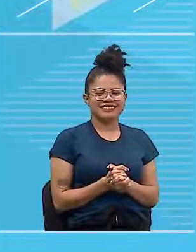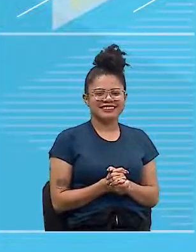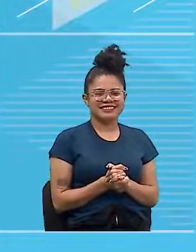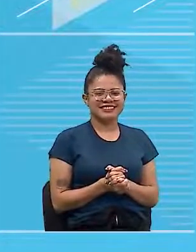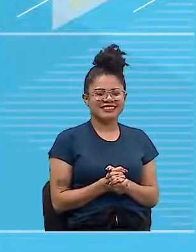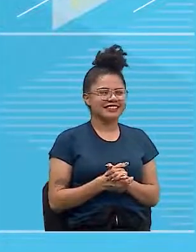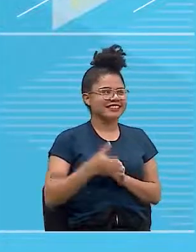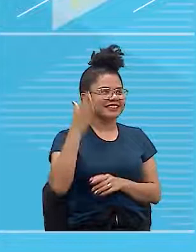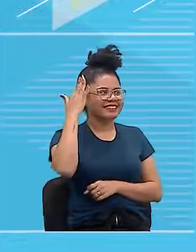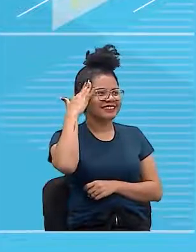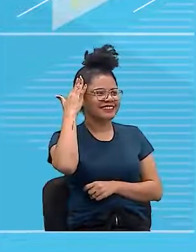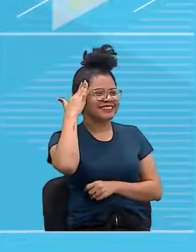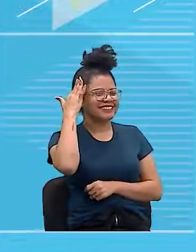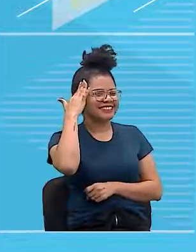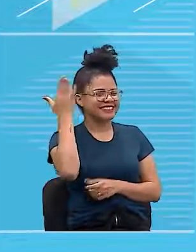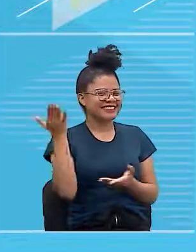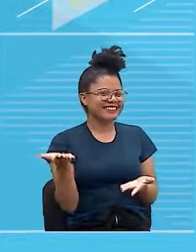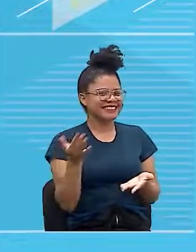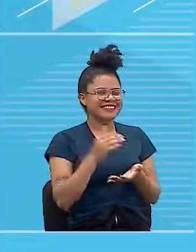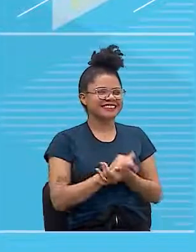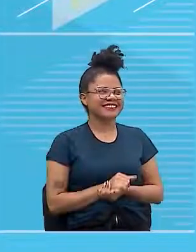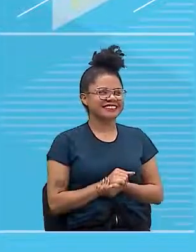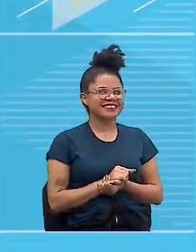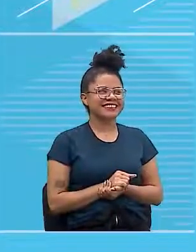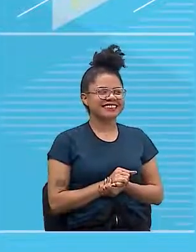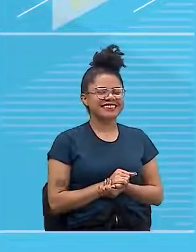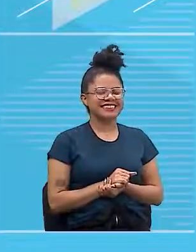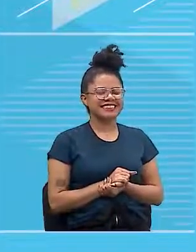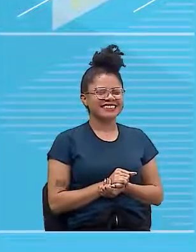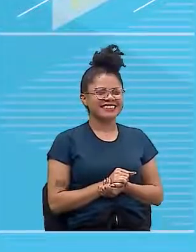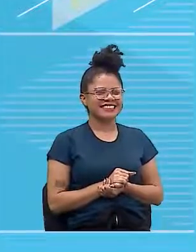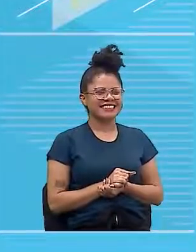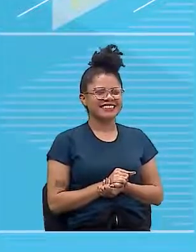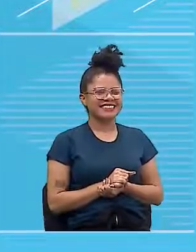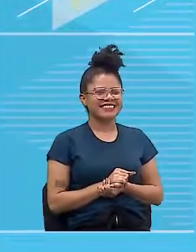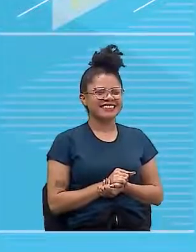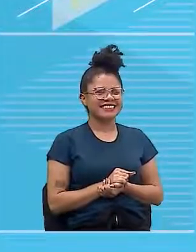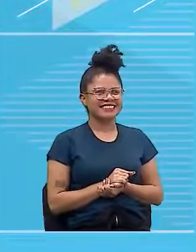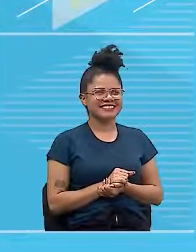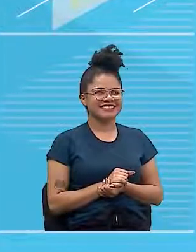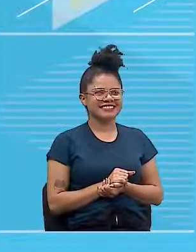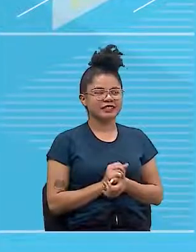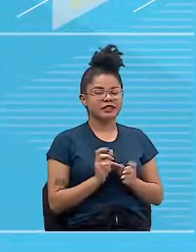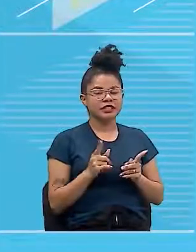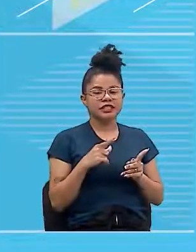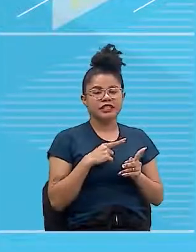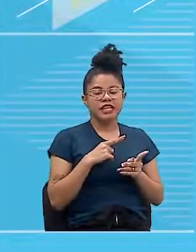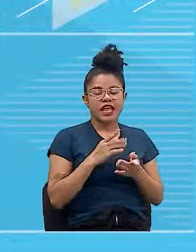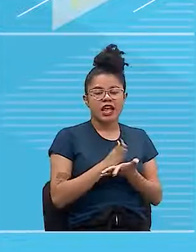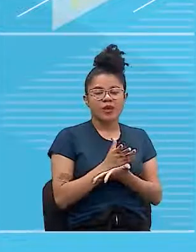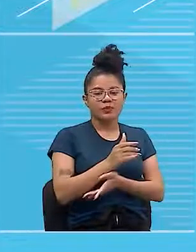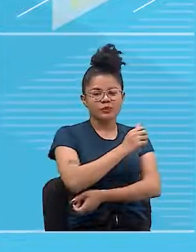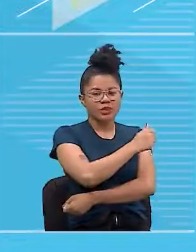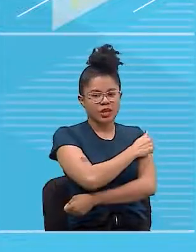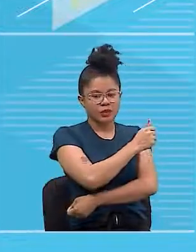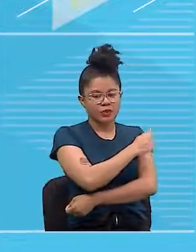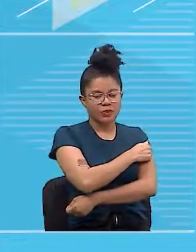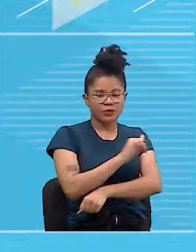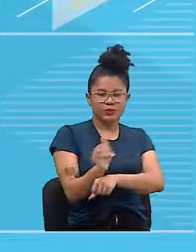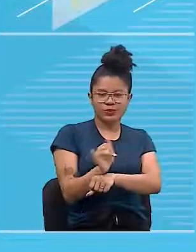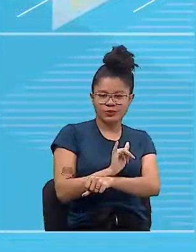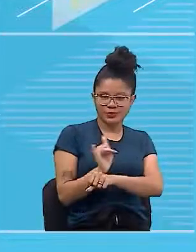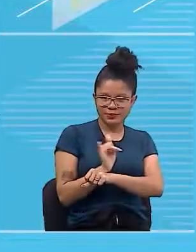entendendo entendeu Eita compreende Adriana tem gente que tá bem aí no YouTube